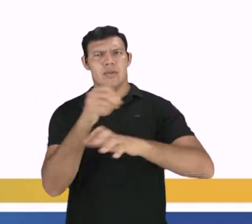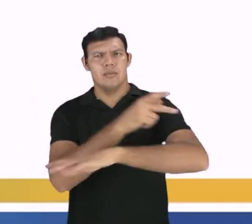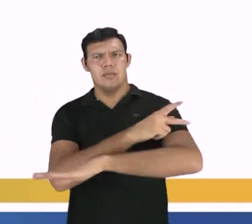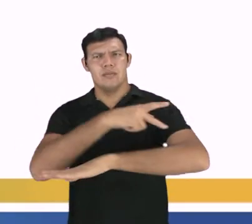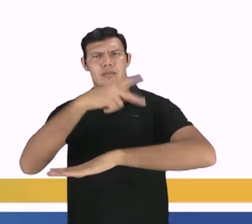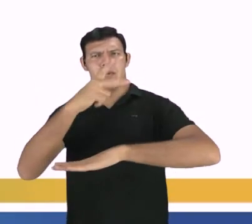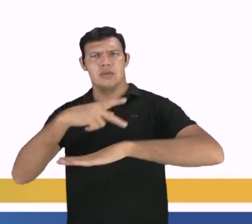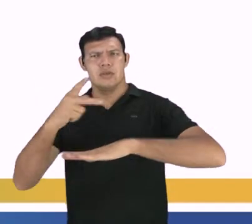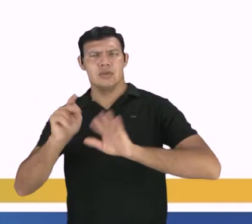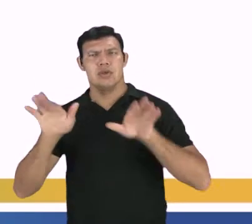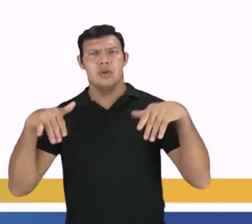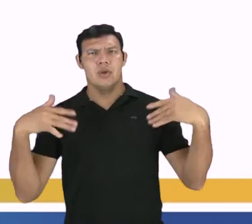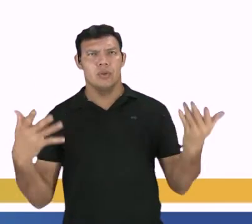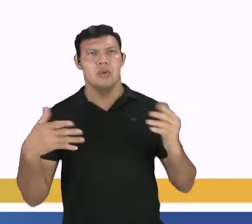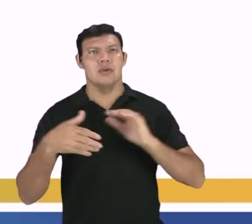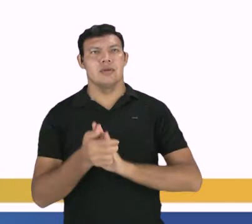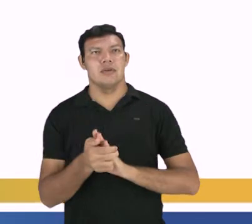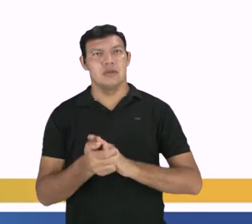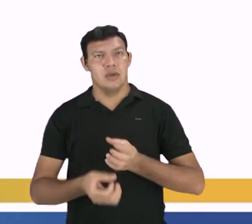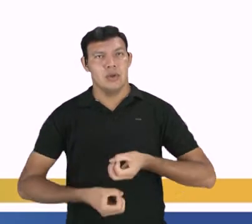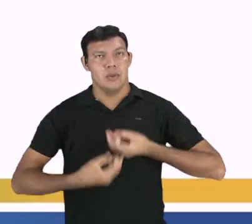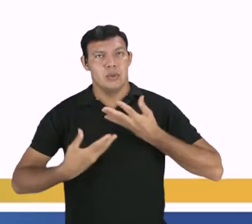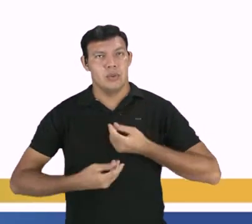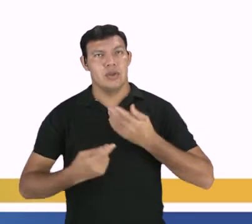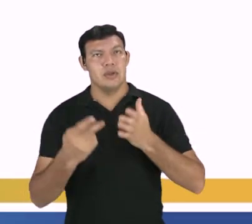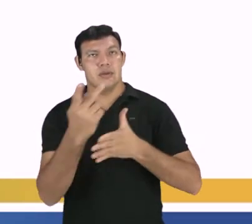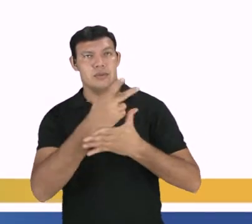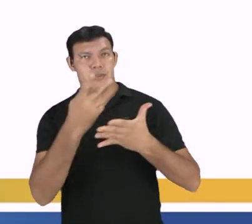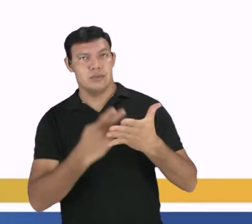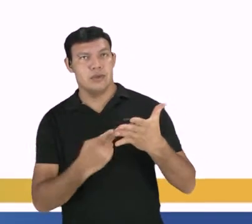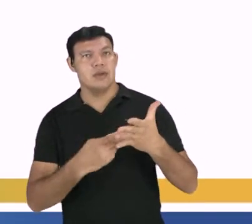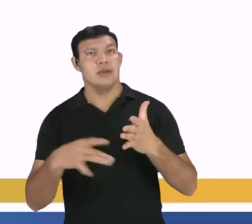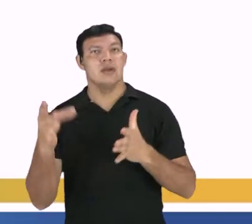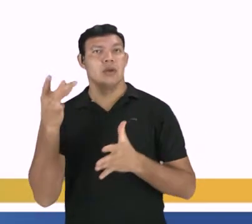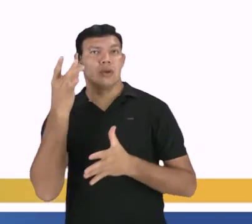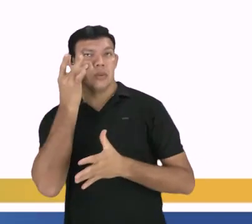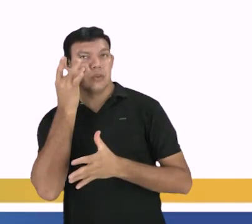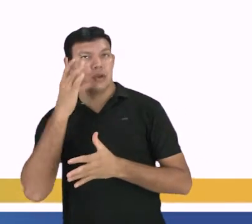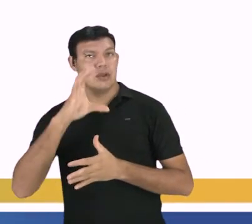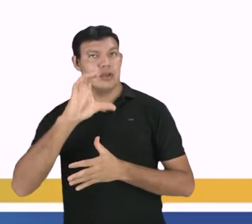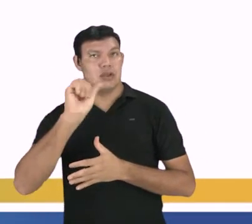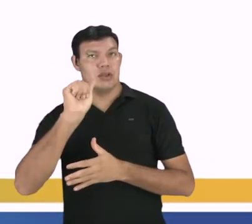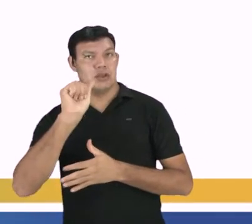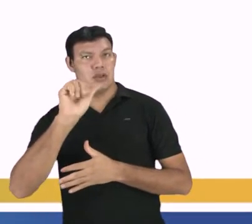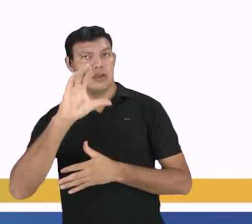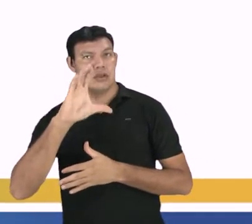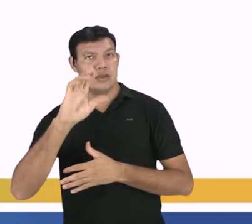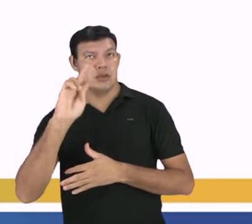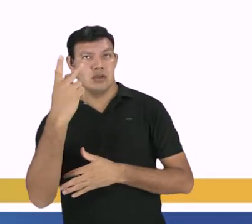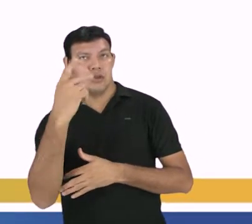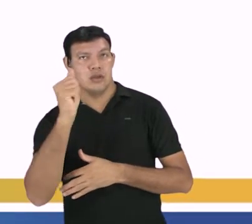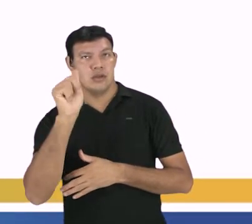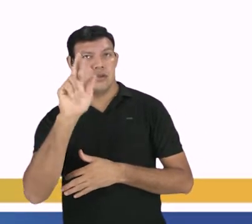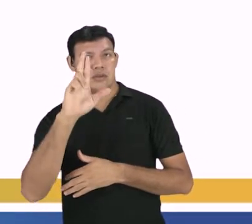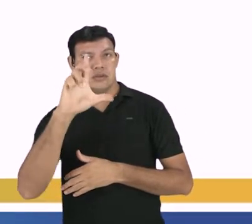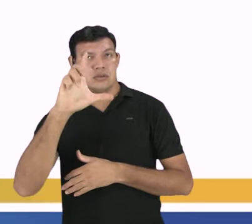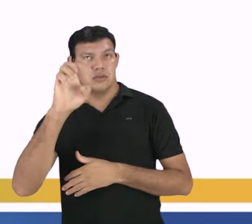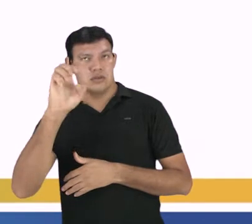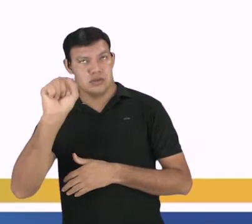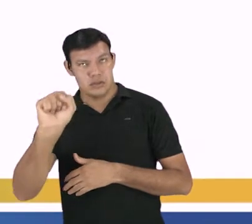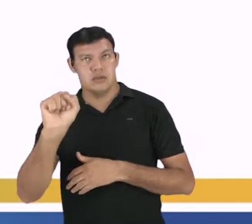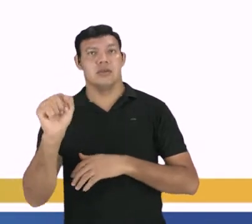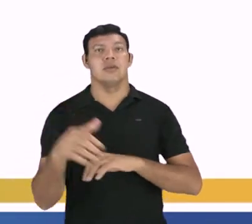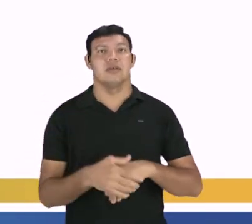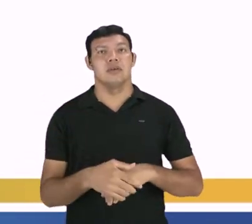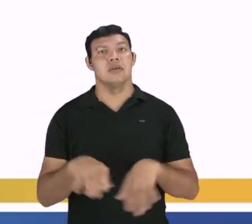parnasianismo, Com inspiração na poesia do realista Charles Baudelaire e do precursor do parnasianismo no mundo,